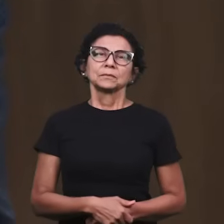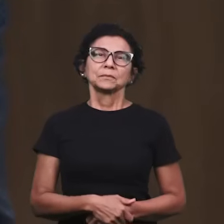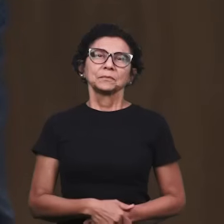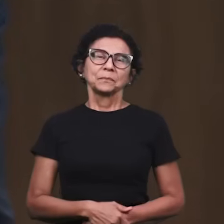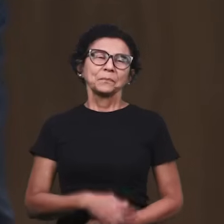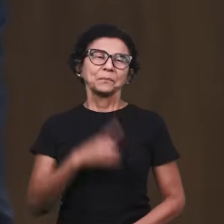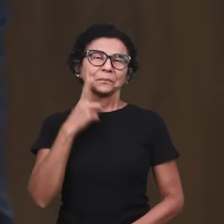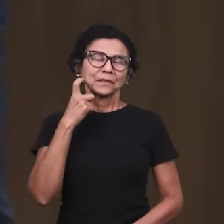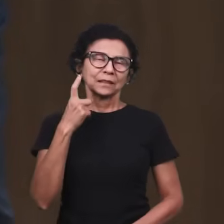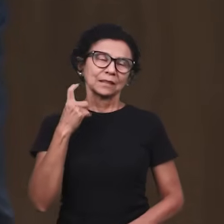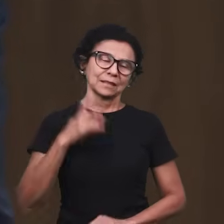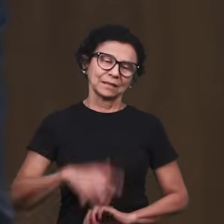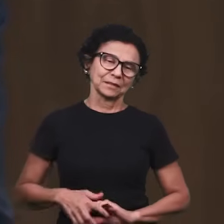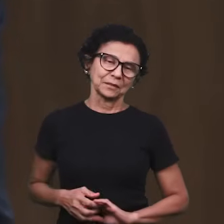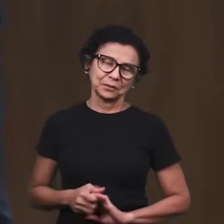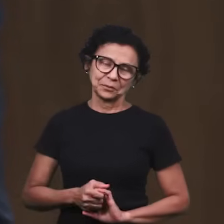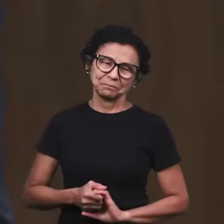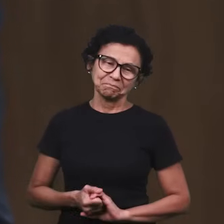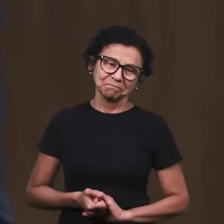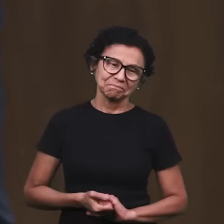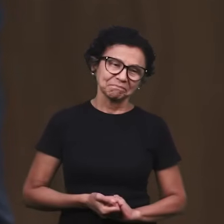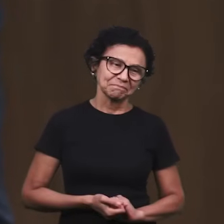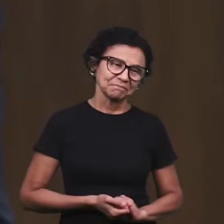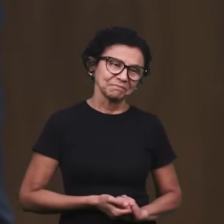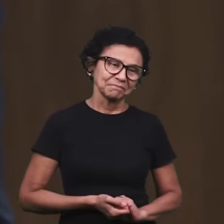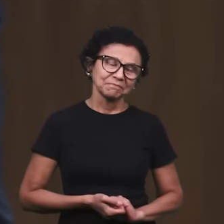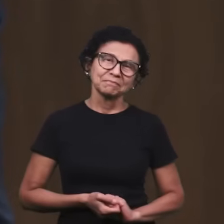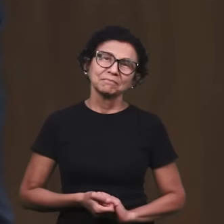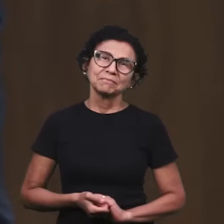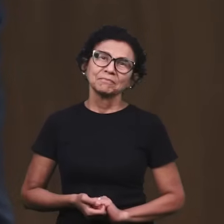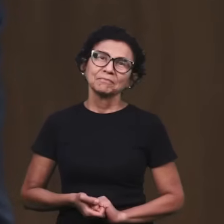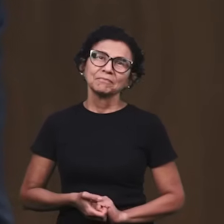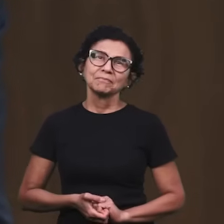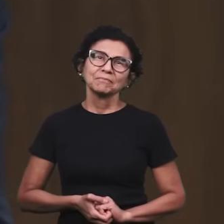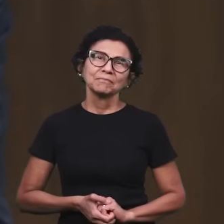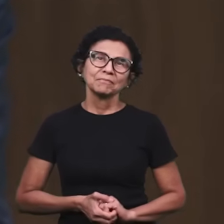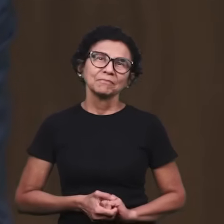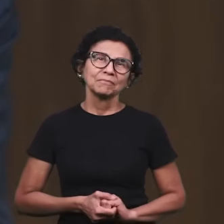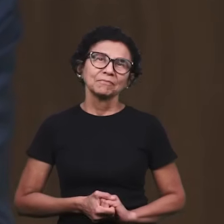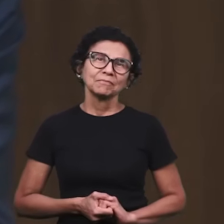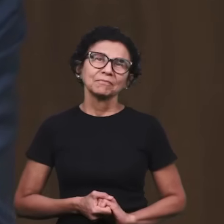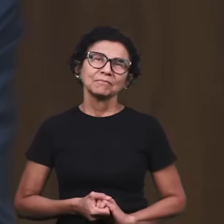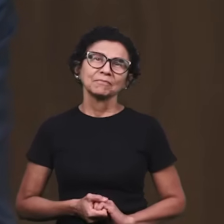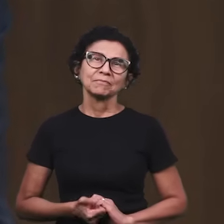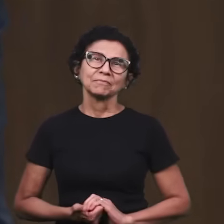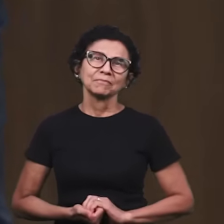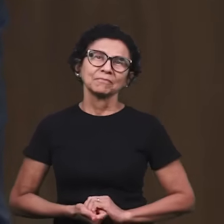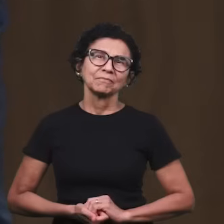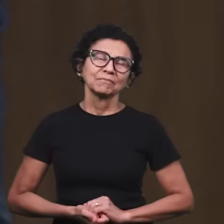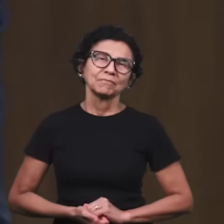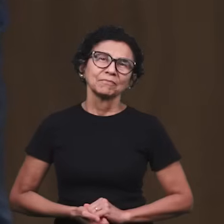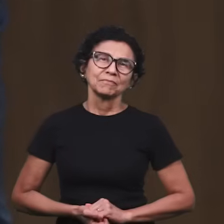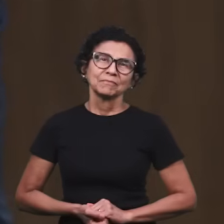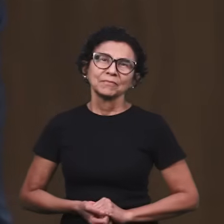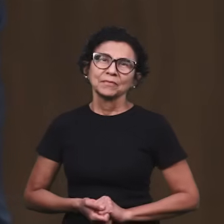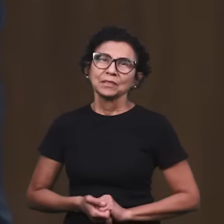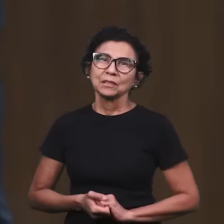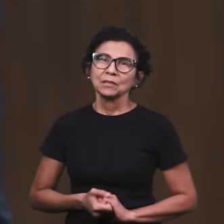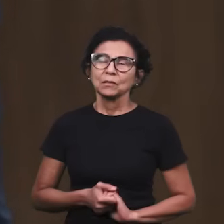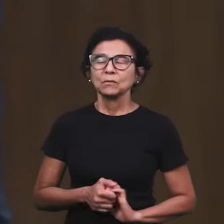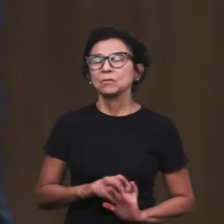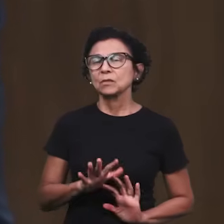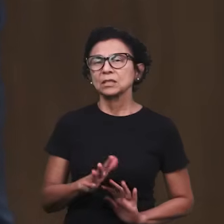você quando perceber, já está amando de novo. Não é uma coisa que não vai chegar um oficial de